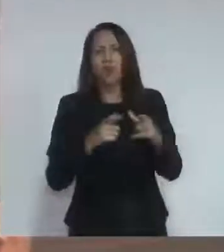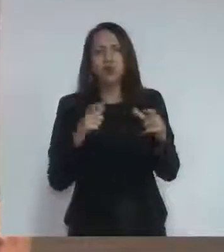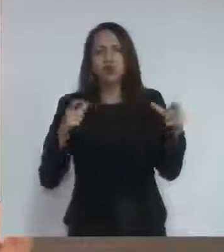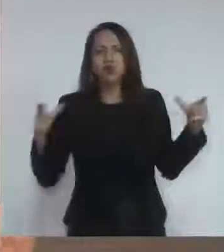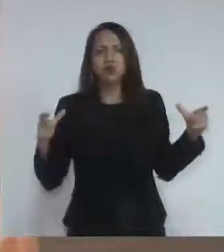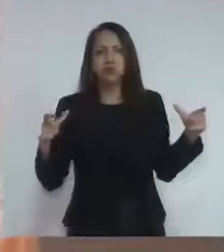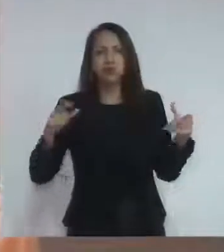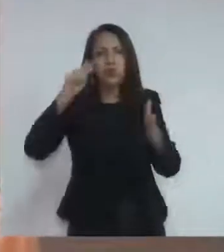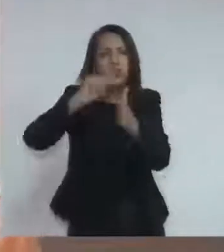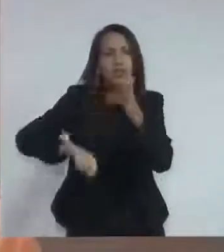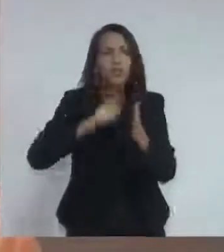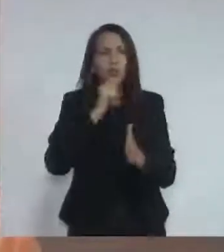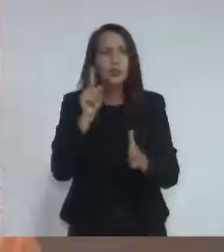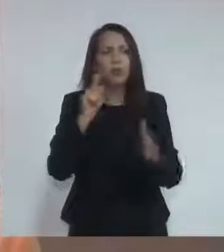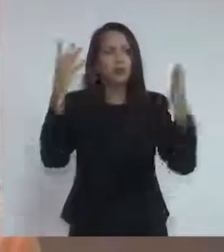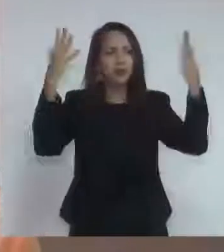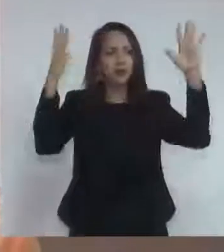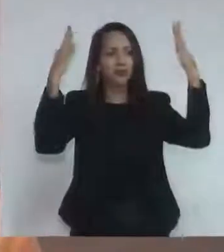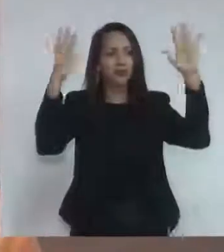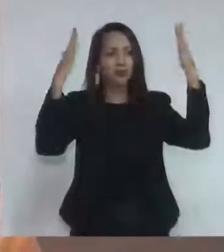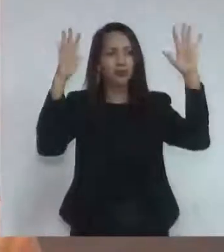ser contratado.